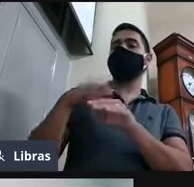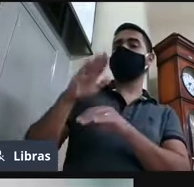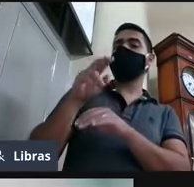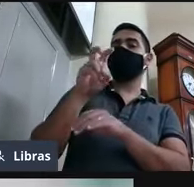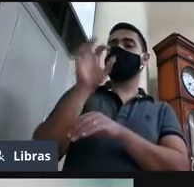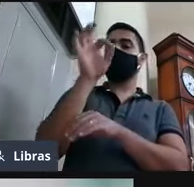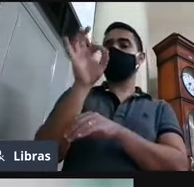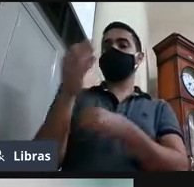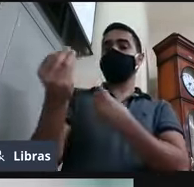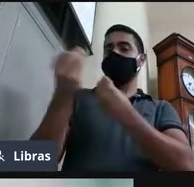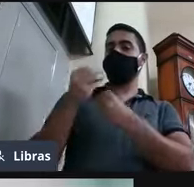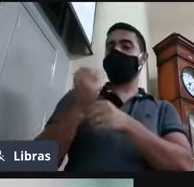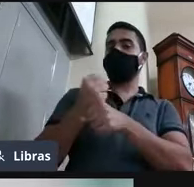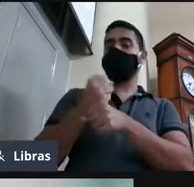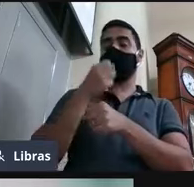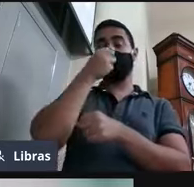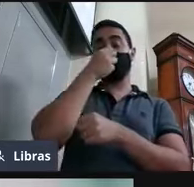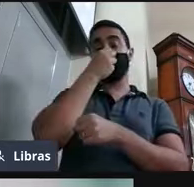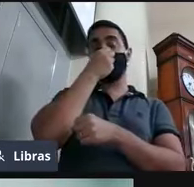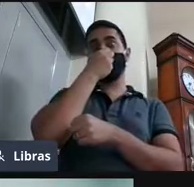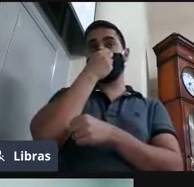valor recebido durante o exercício.